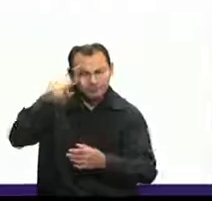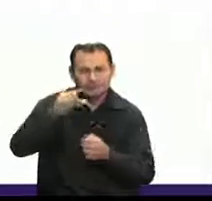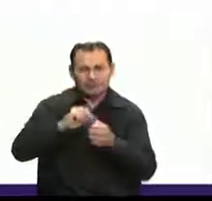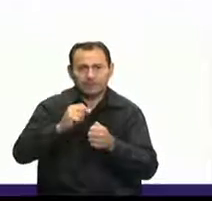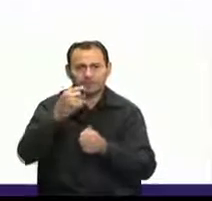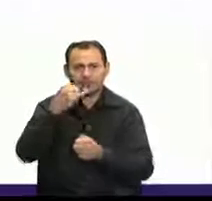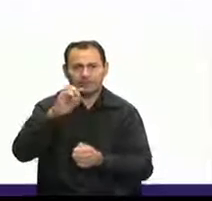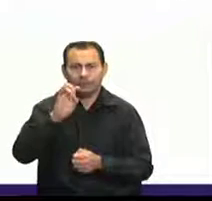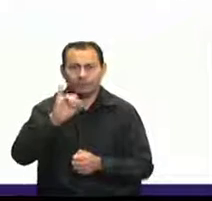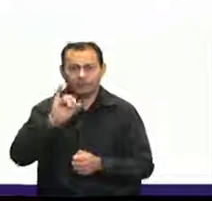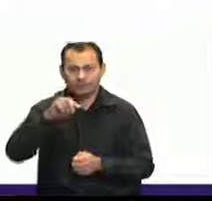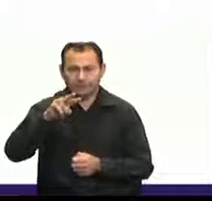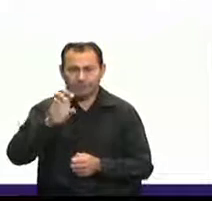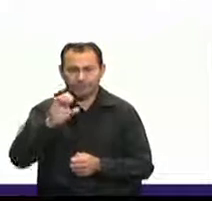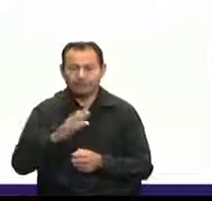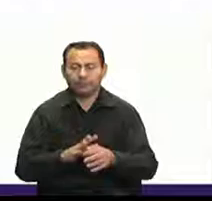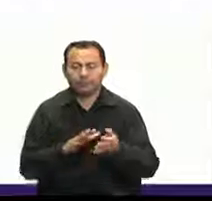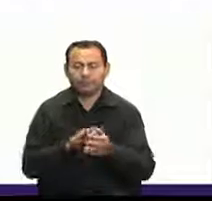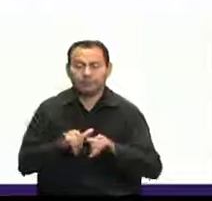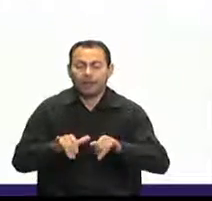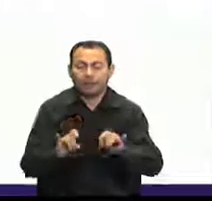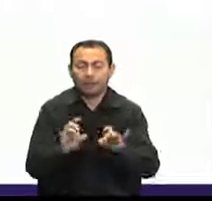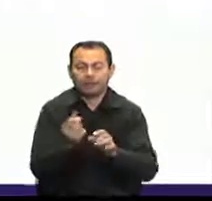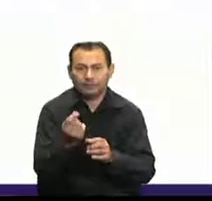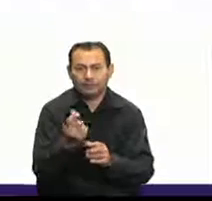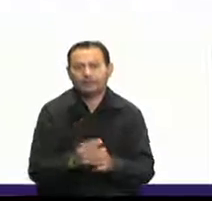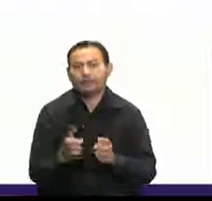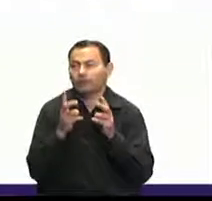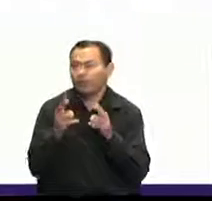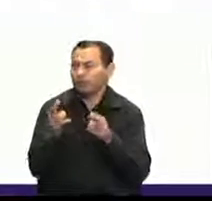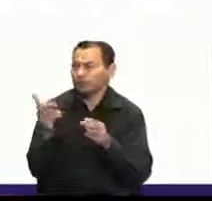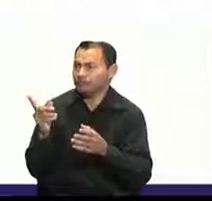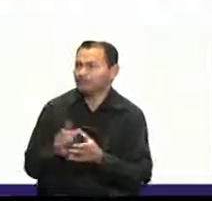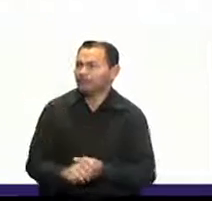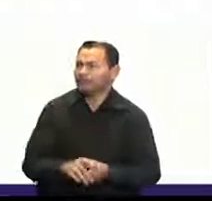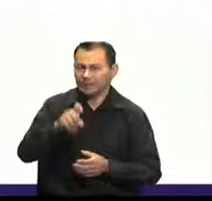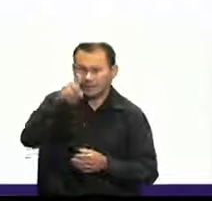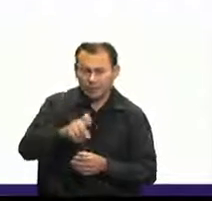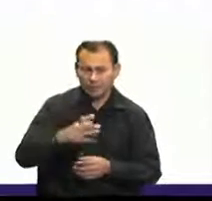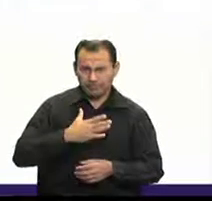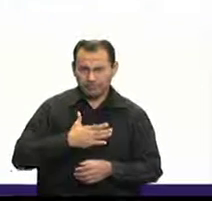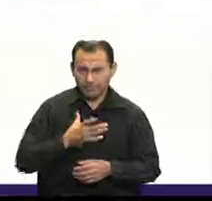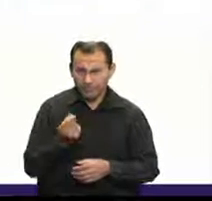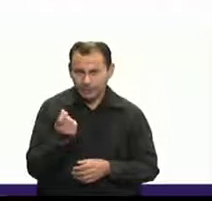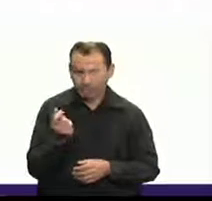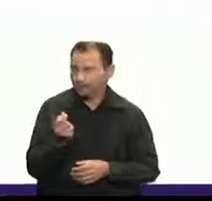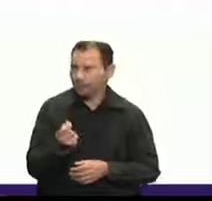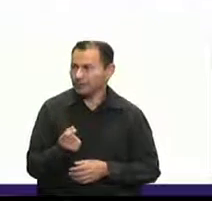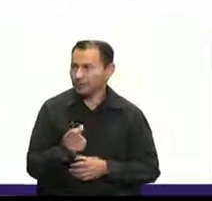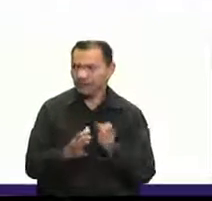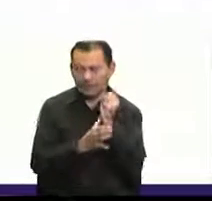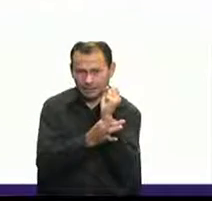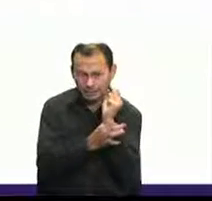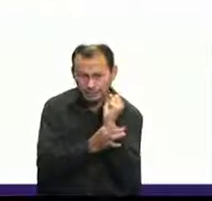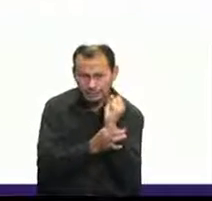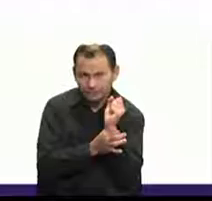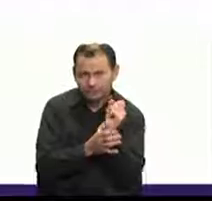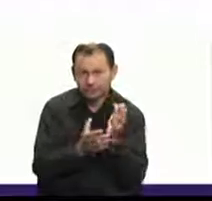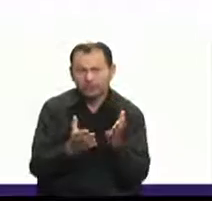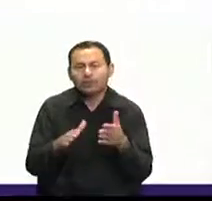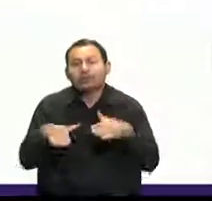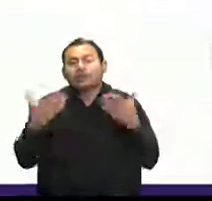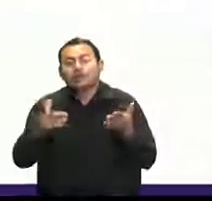seus investimentos no mercado financeiro tais como será que meu dinheiro estará garantido